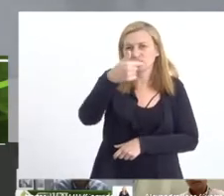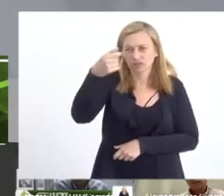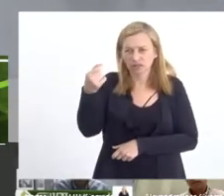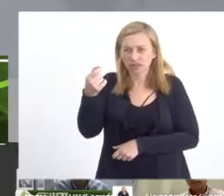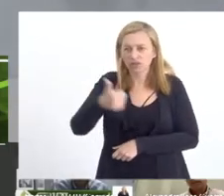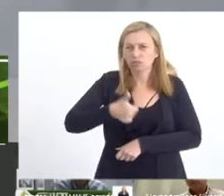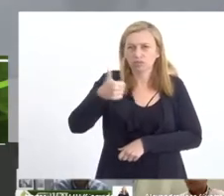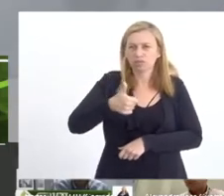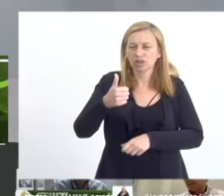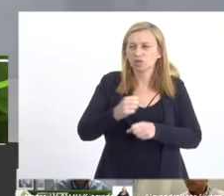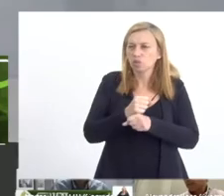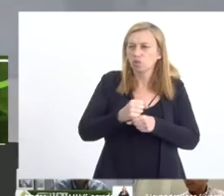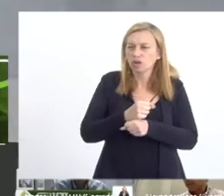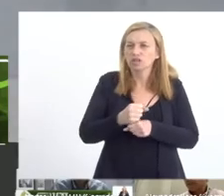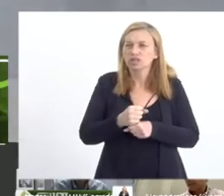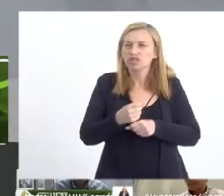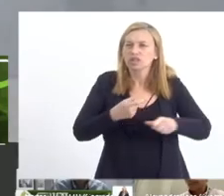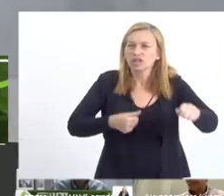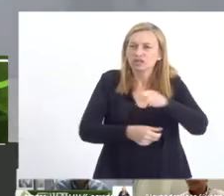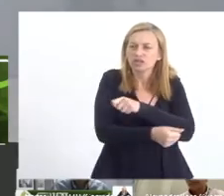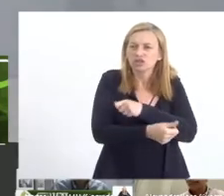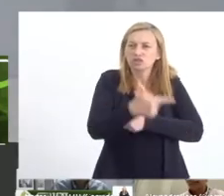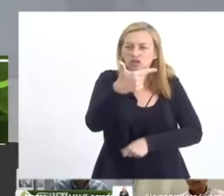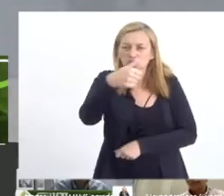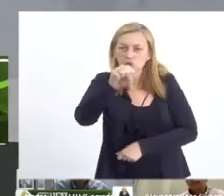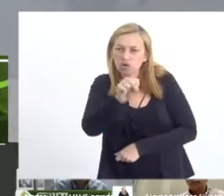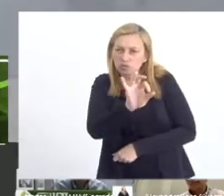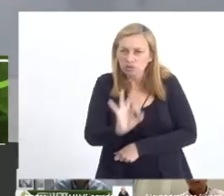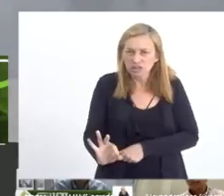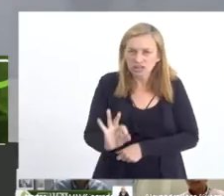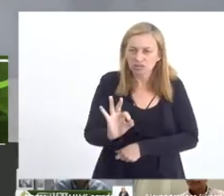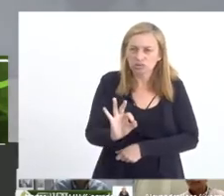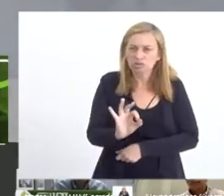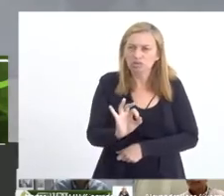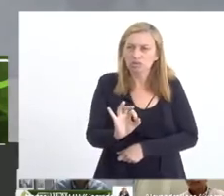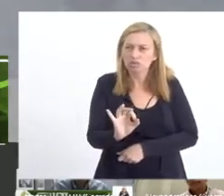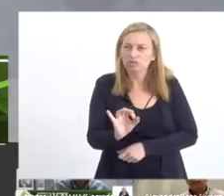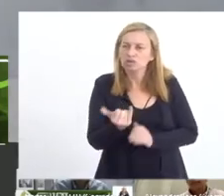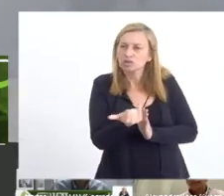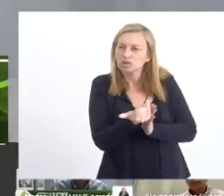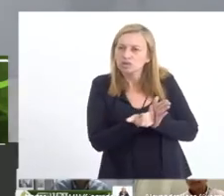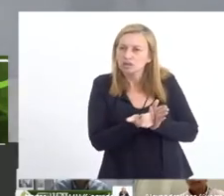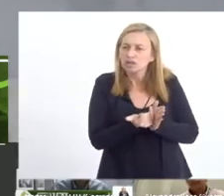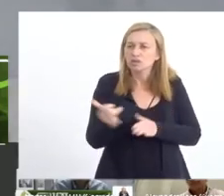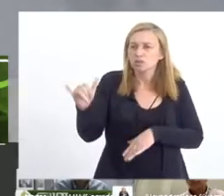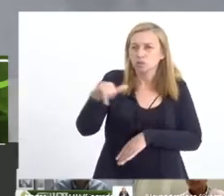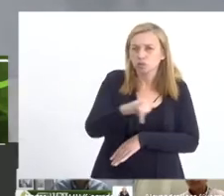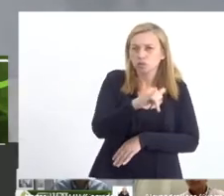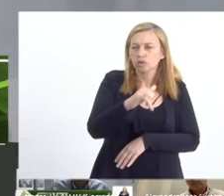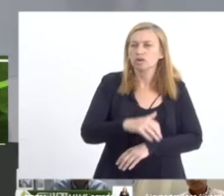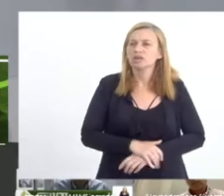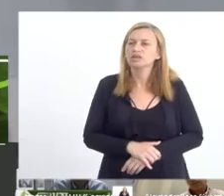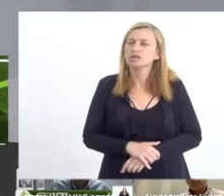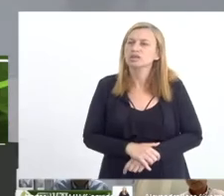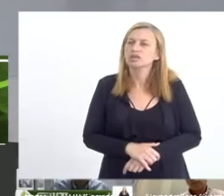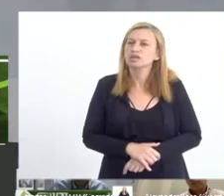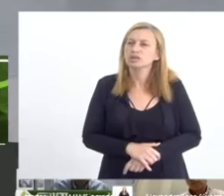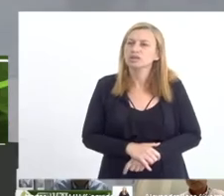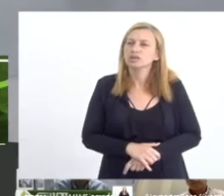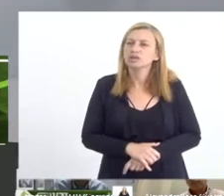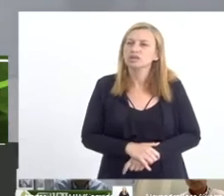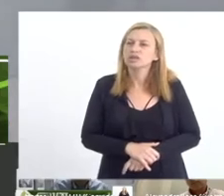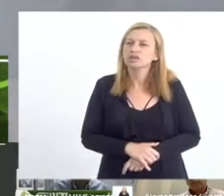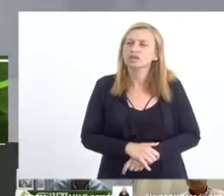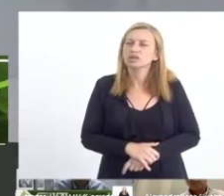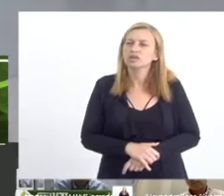primeiro ano da pandemia, nós investimos 28% da nossa receita com negócios aéreos em